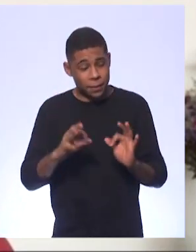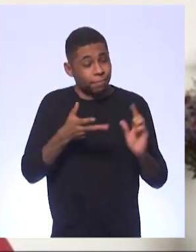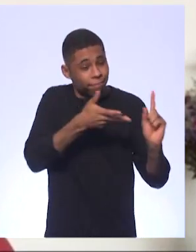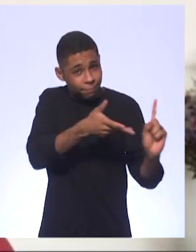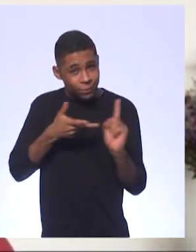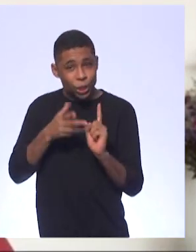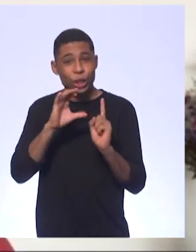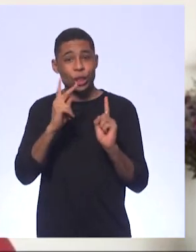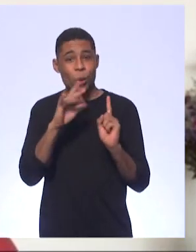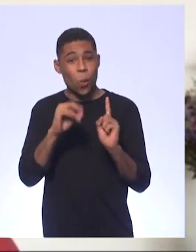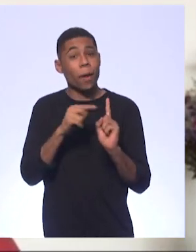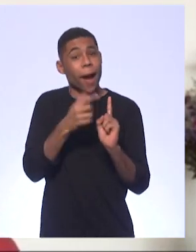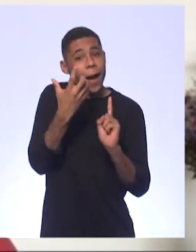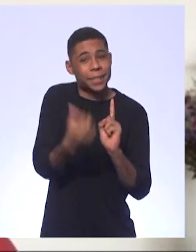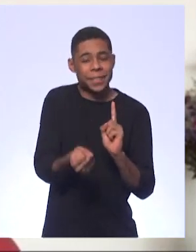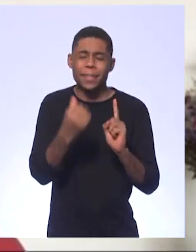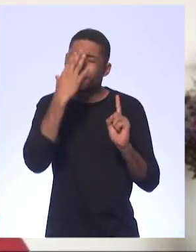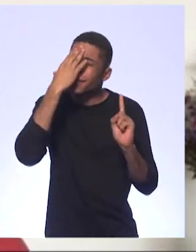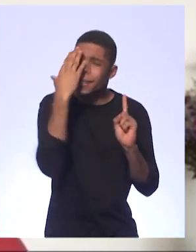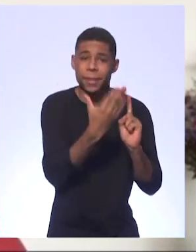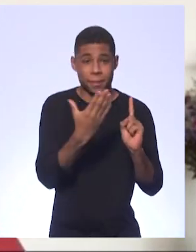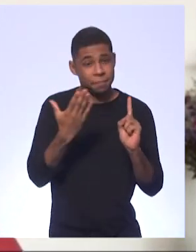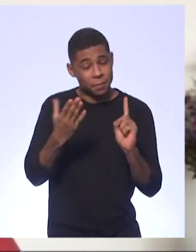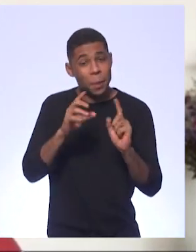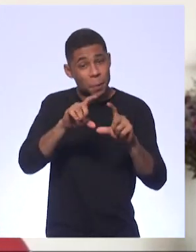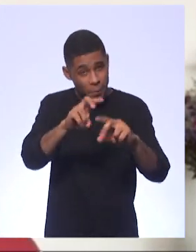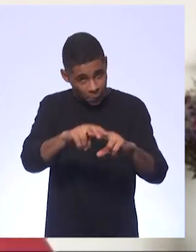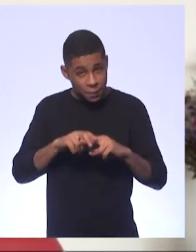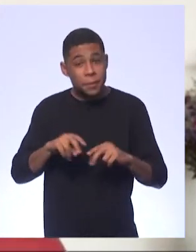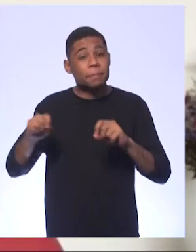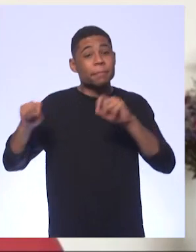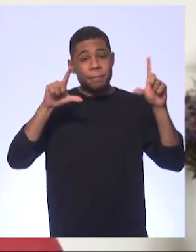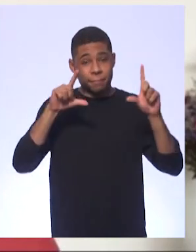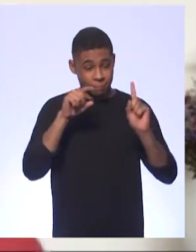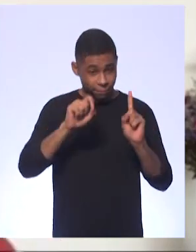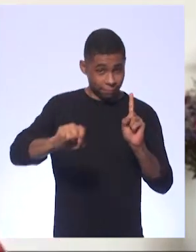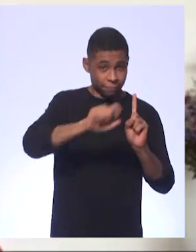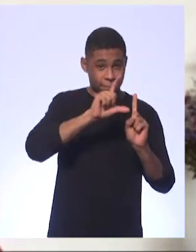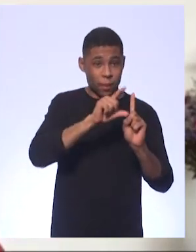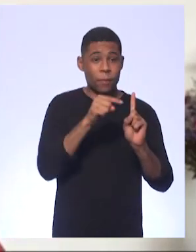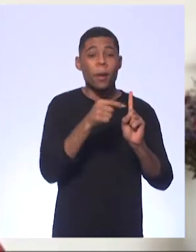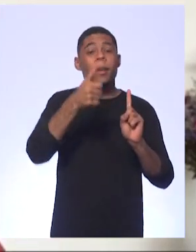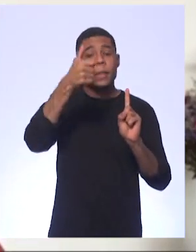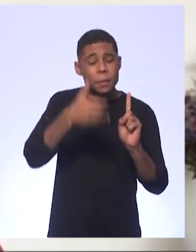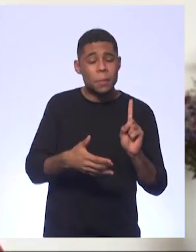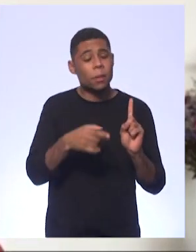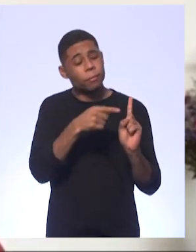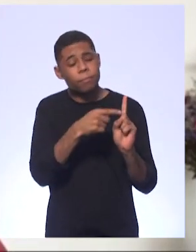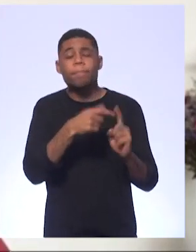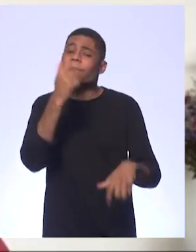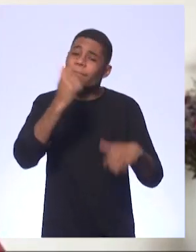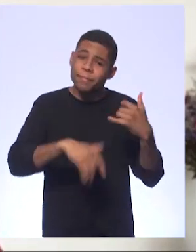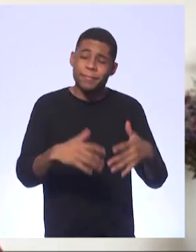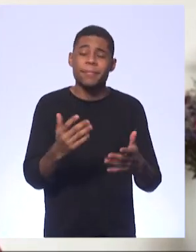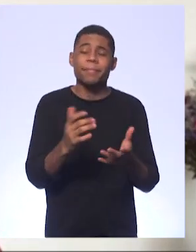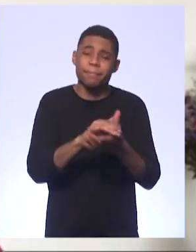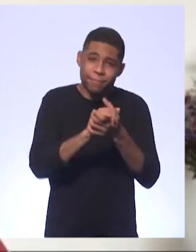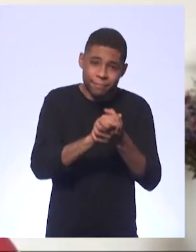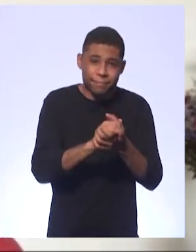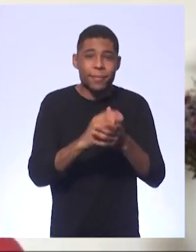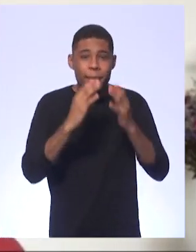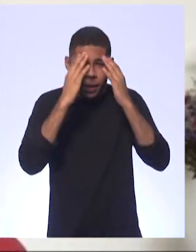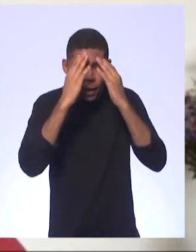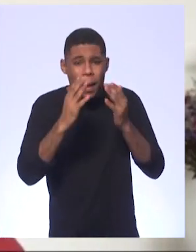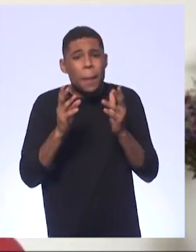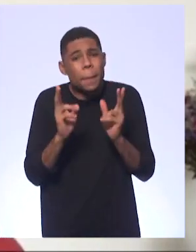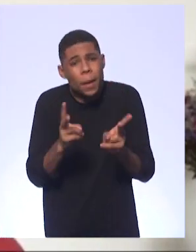meu convite, Chico, eu passo a palavra para você, te pedir algumas considerações sobre essa